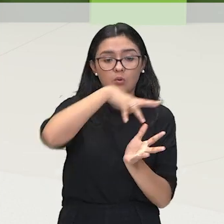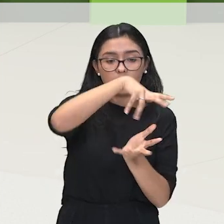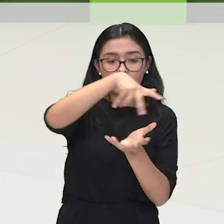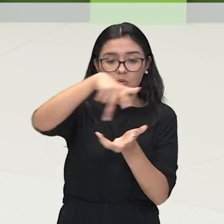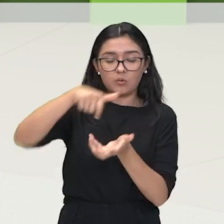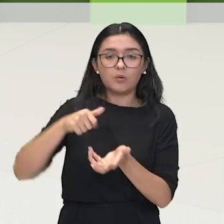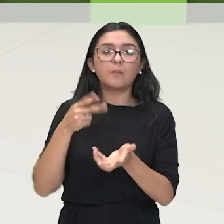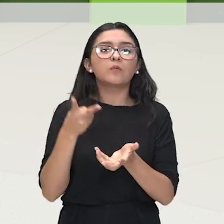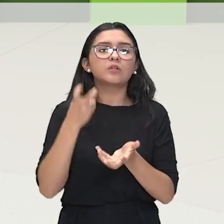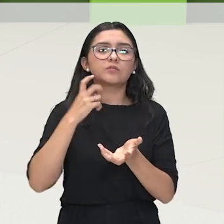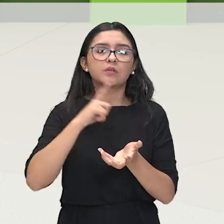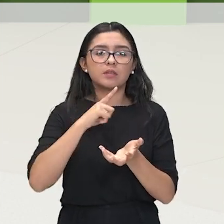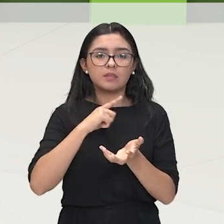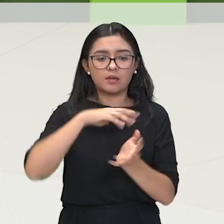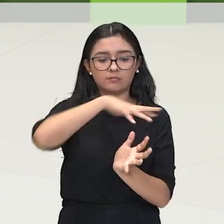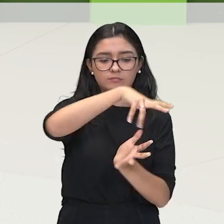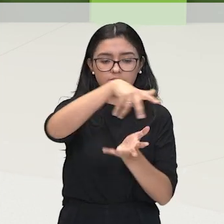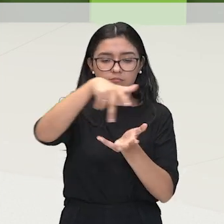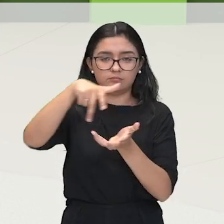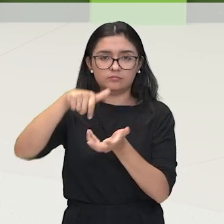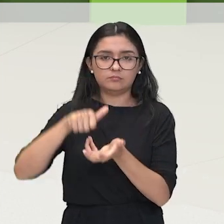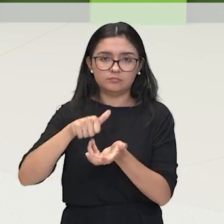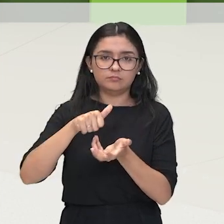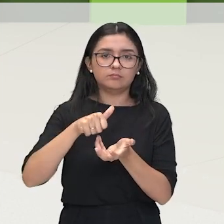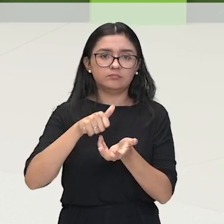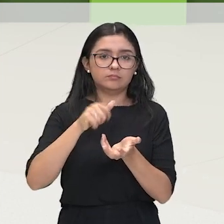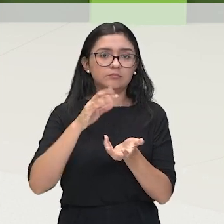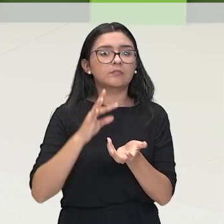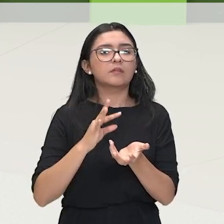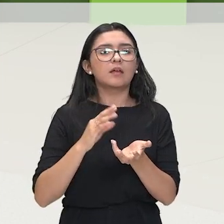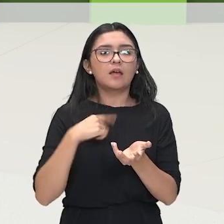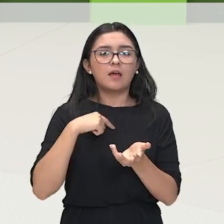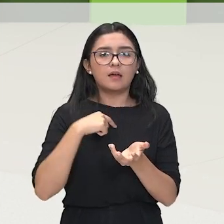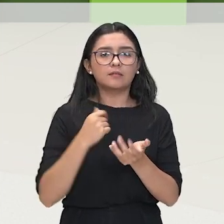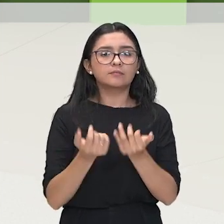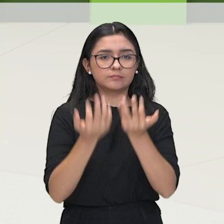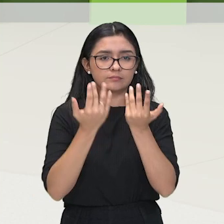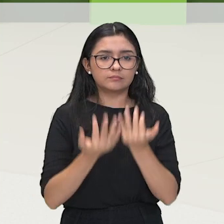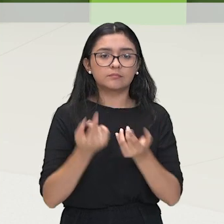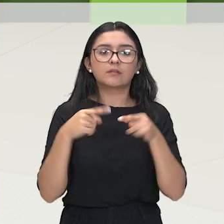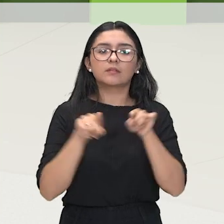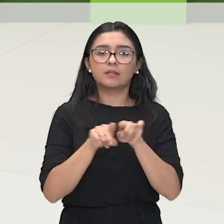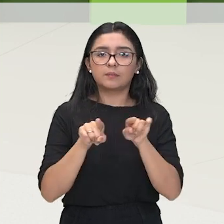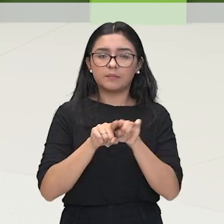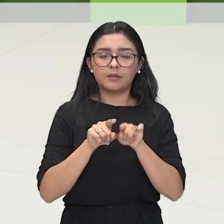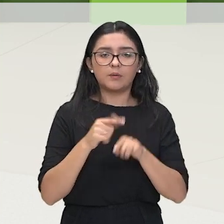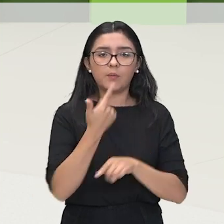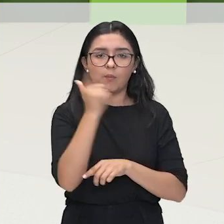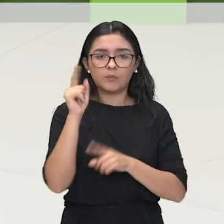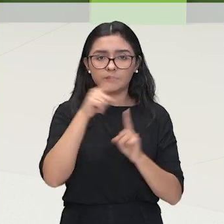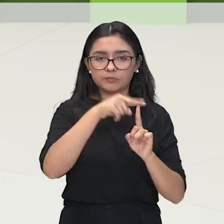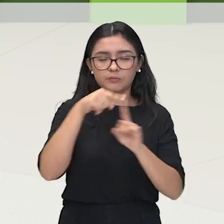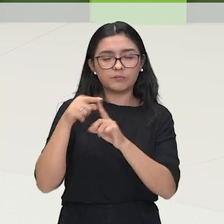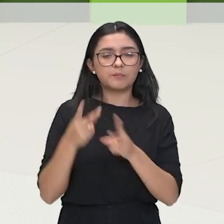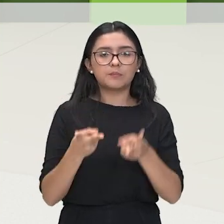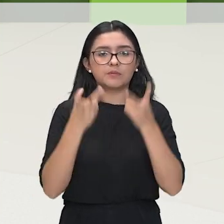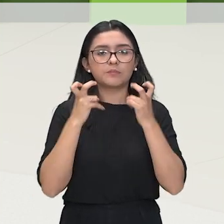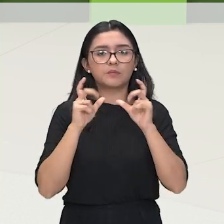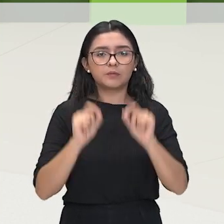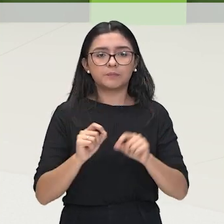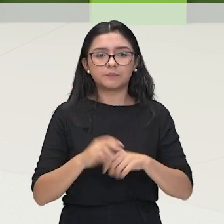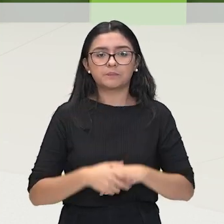efeito estufa. Olha só, se nós colocarmos aqui também, por exemplo, o monóxido de carbono, vocês vão perceber que quando